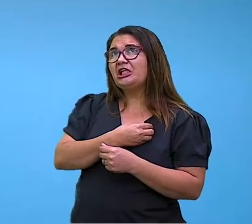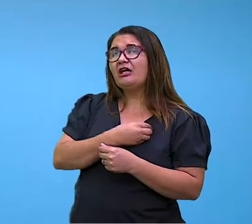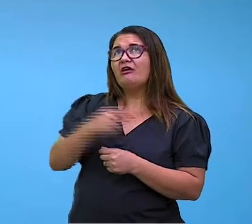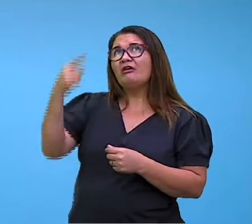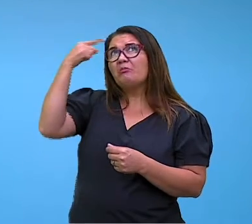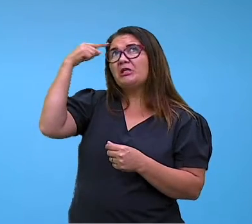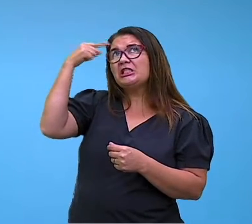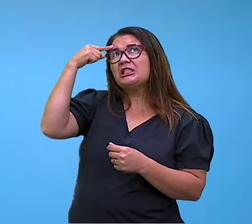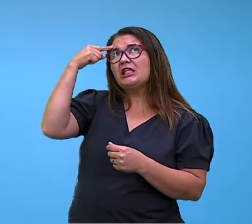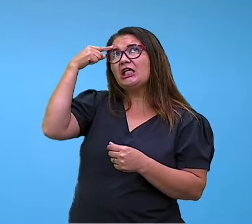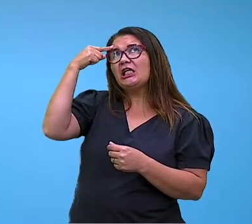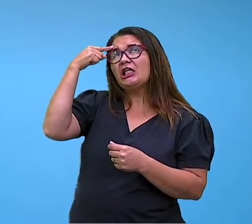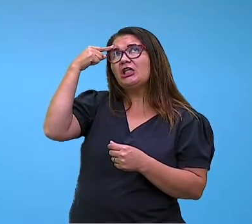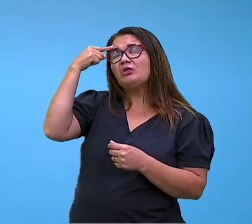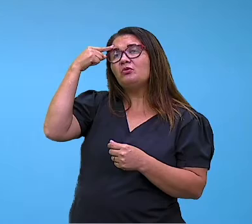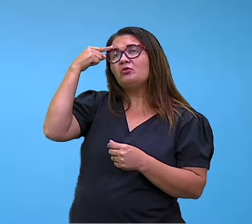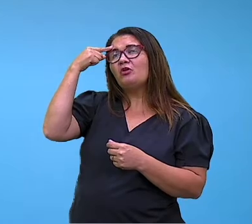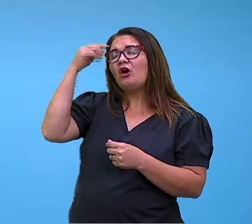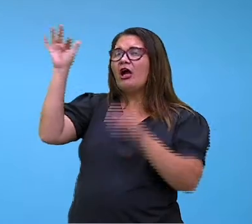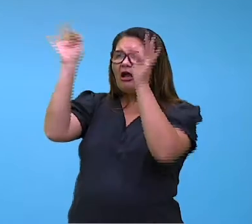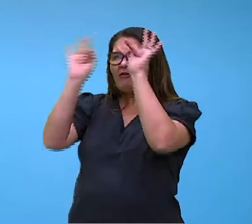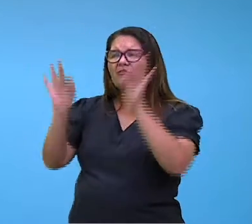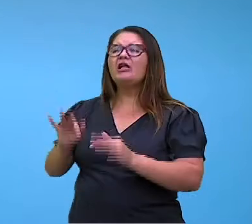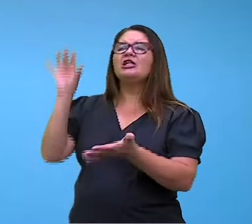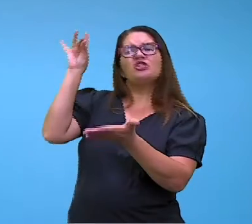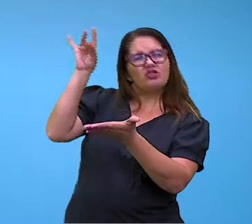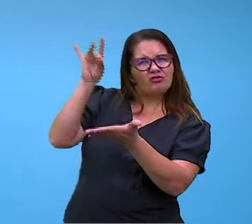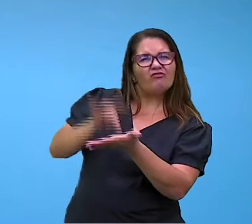não. Vamos à próxima?